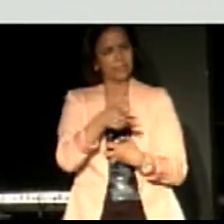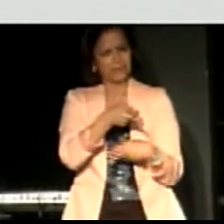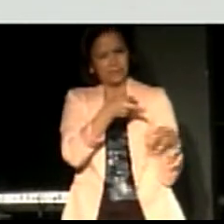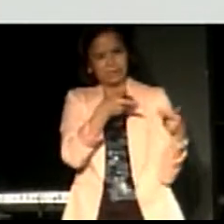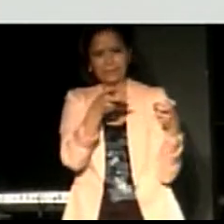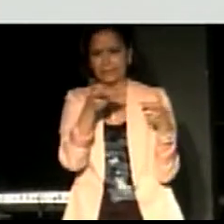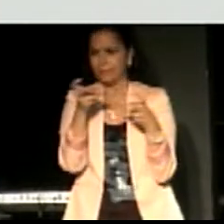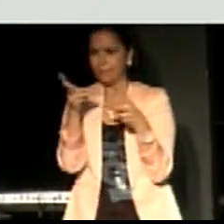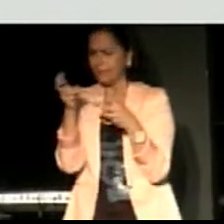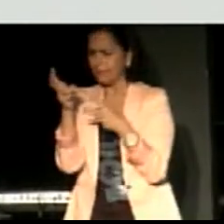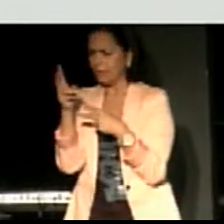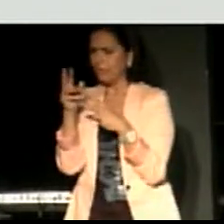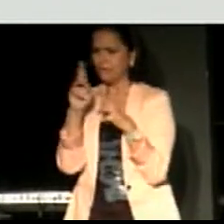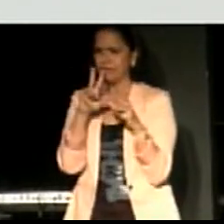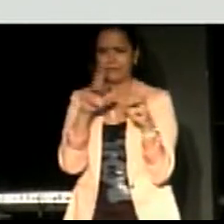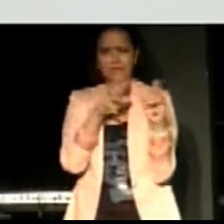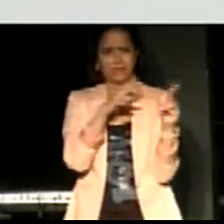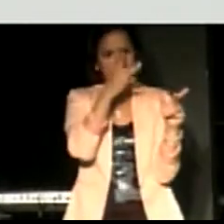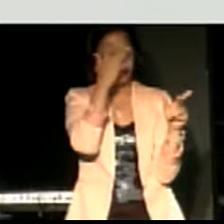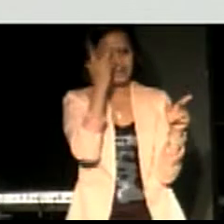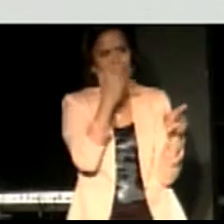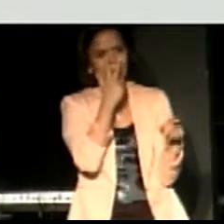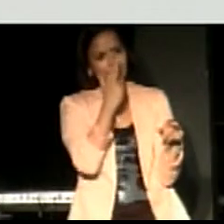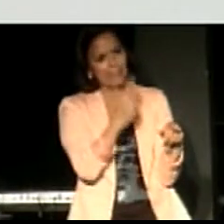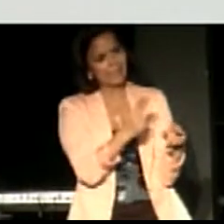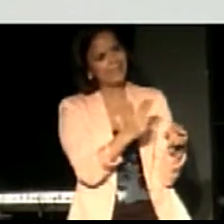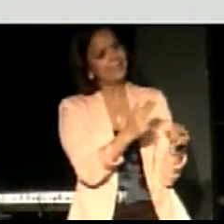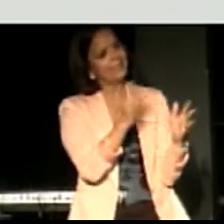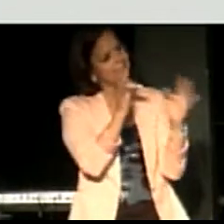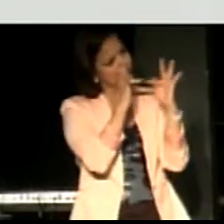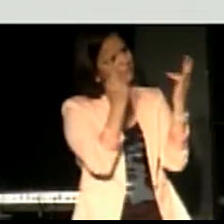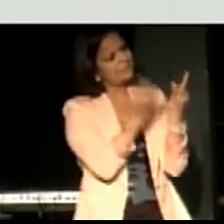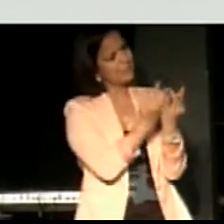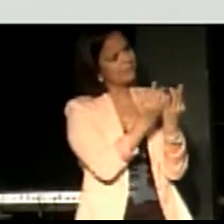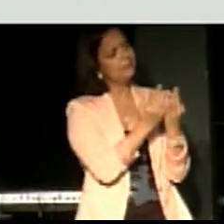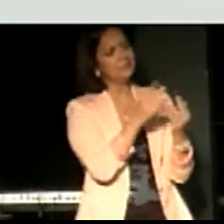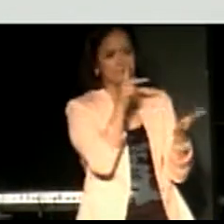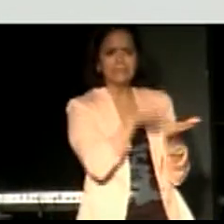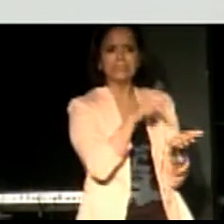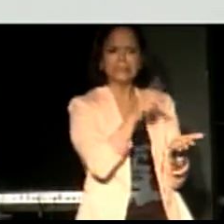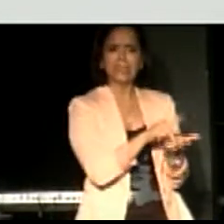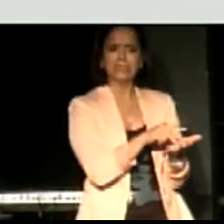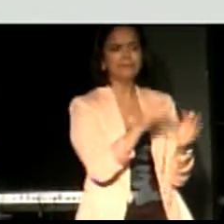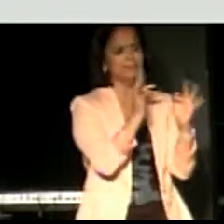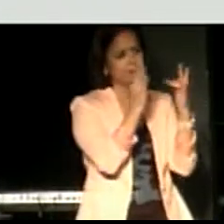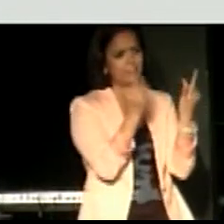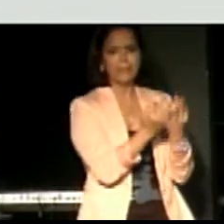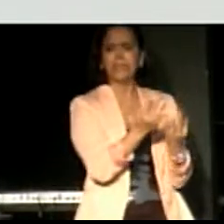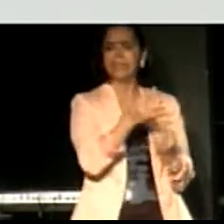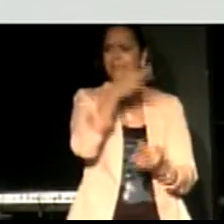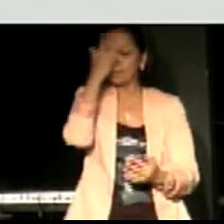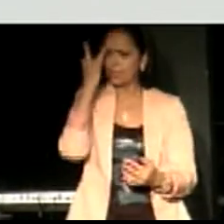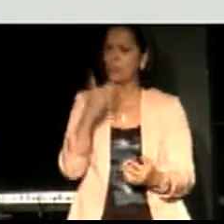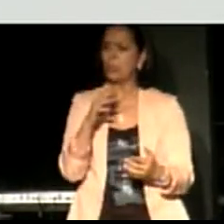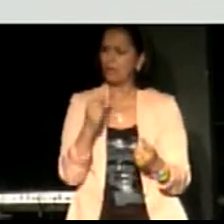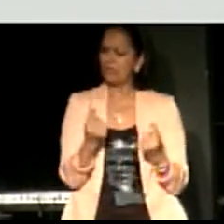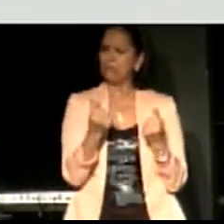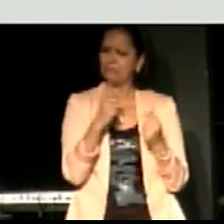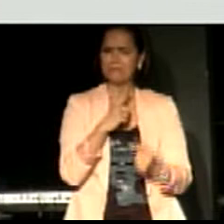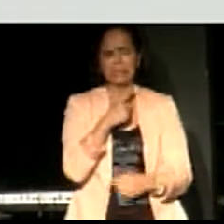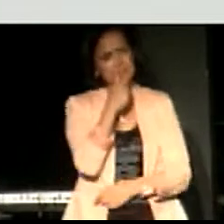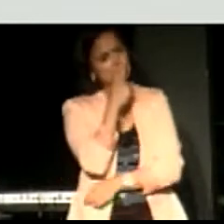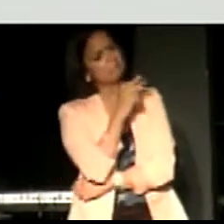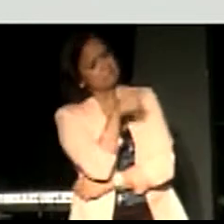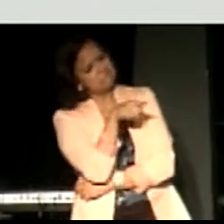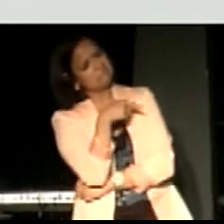pessoas, uma série de famílias, e você acha que eles são de fato felizes, ou porque estão bem financeiramente, ou